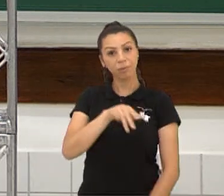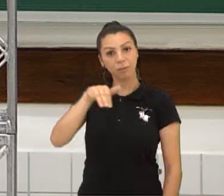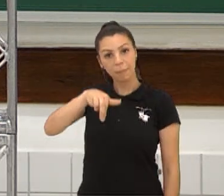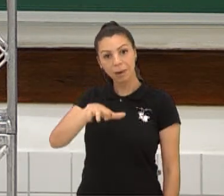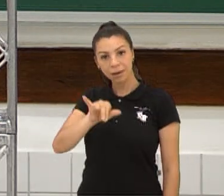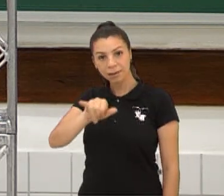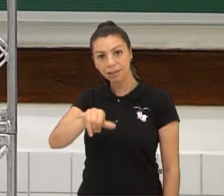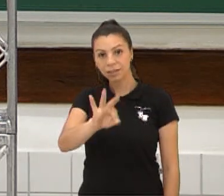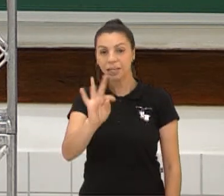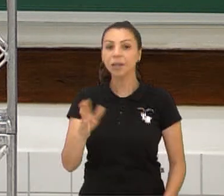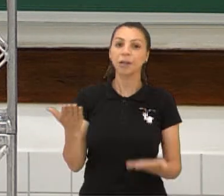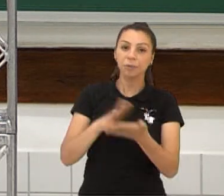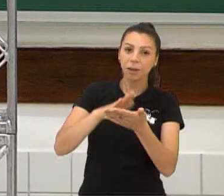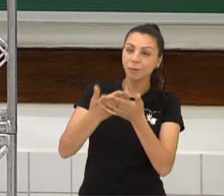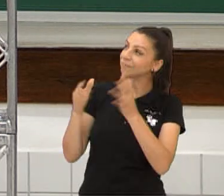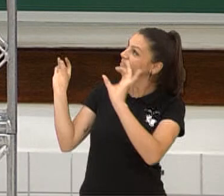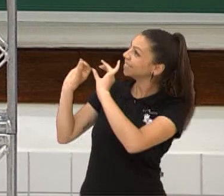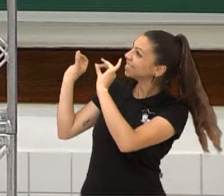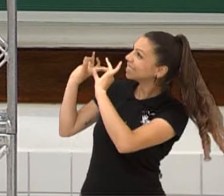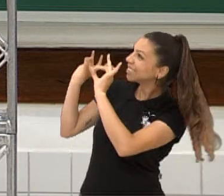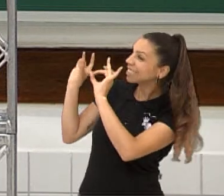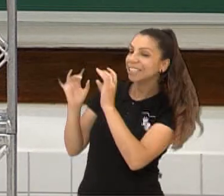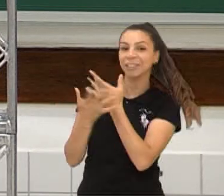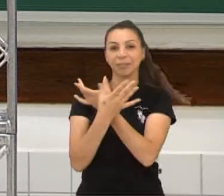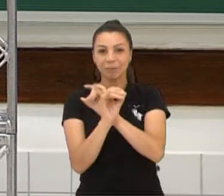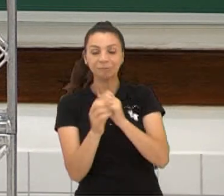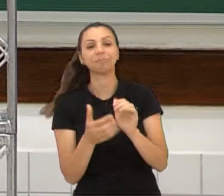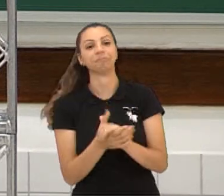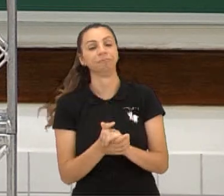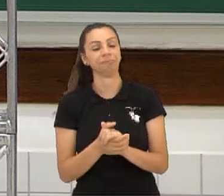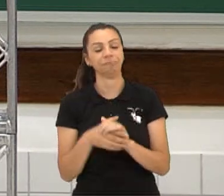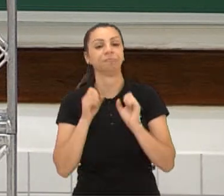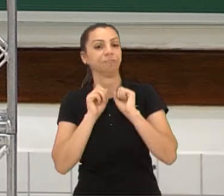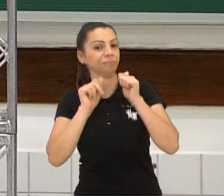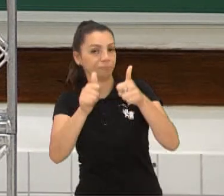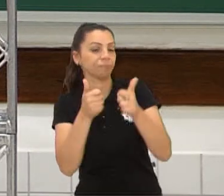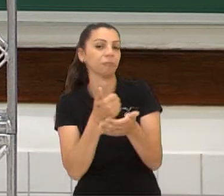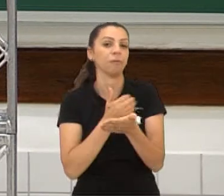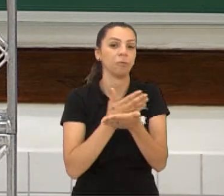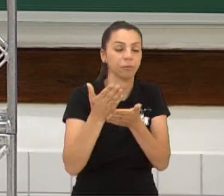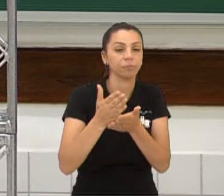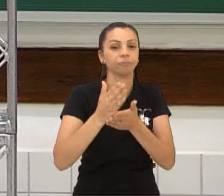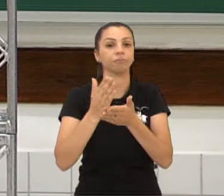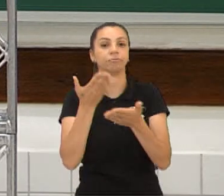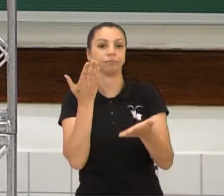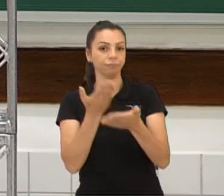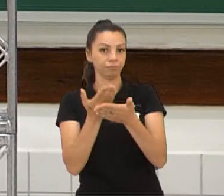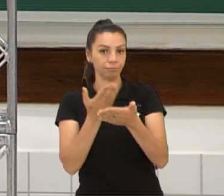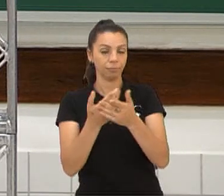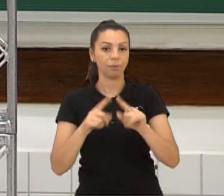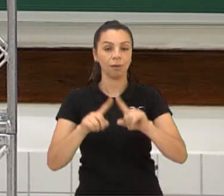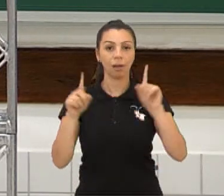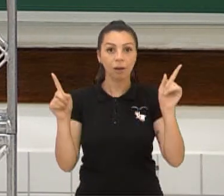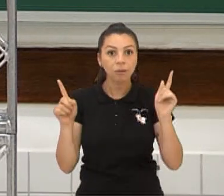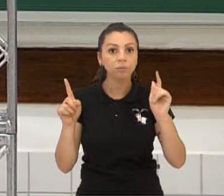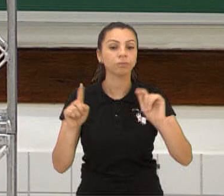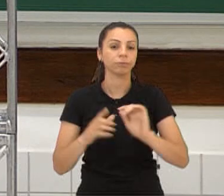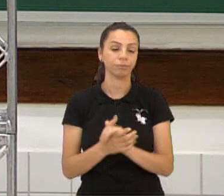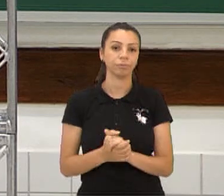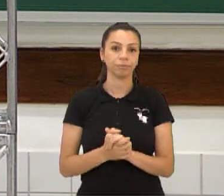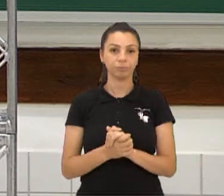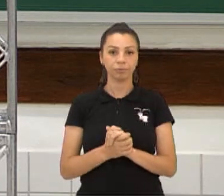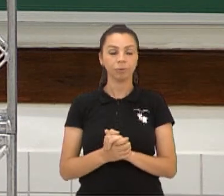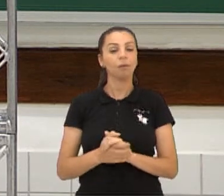nossa intérprete hoje, a Elaine. Tudo bem, Elaine? Muito bem. Então, vamos iniciar as nossas aulas. A nossa aula,